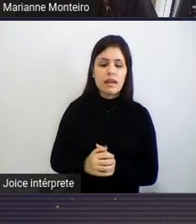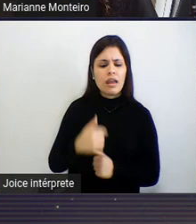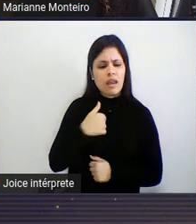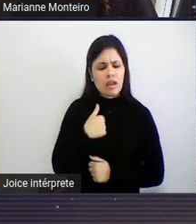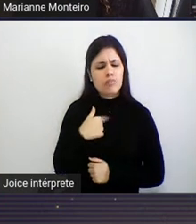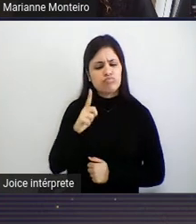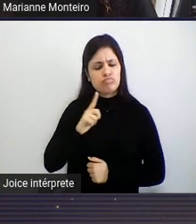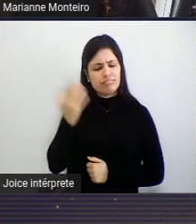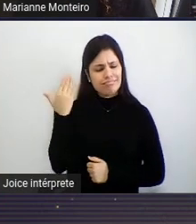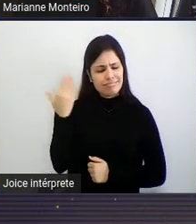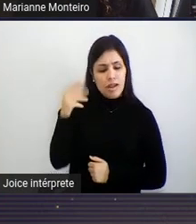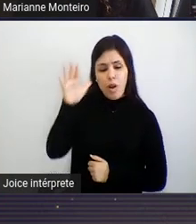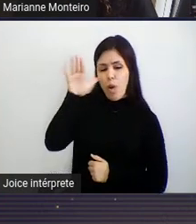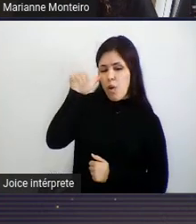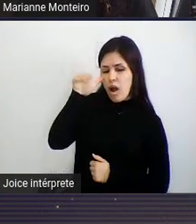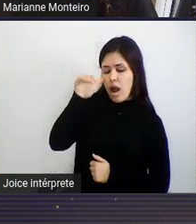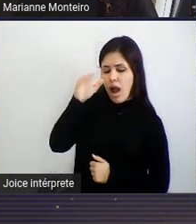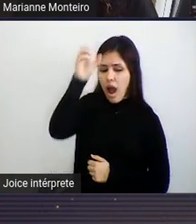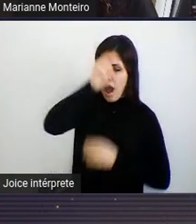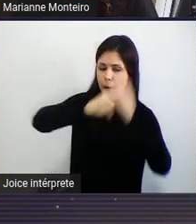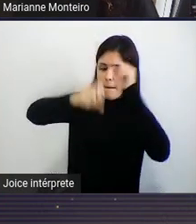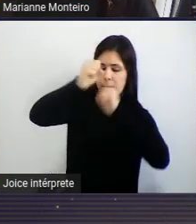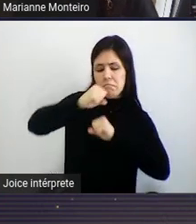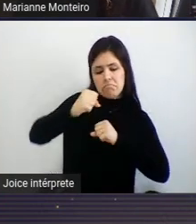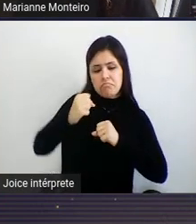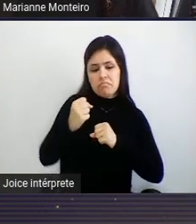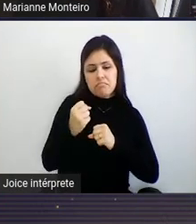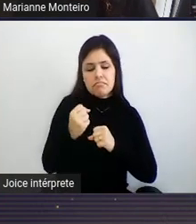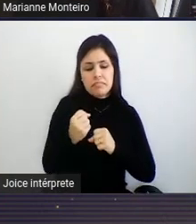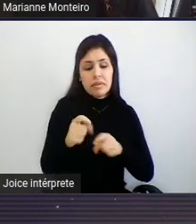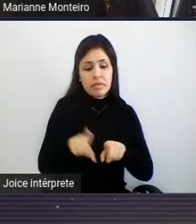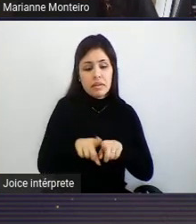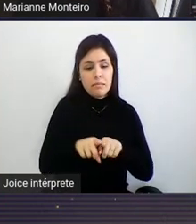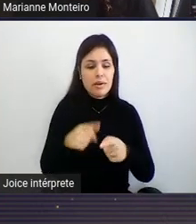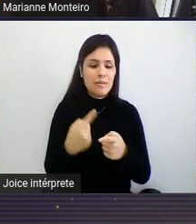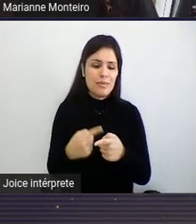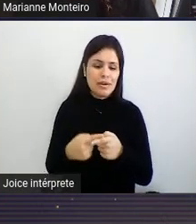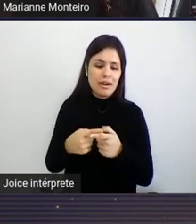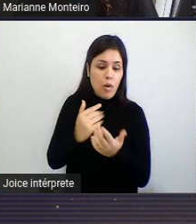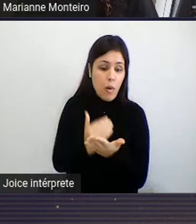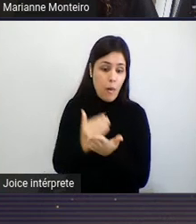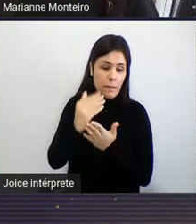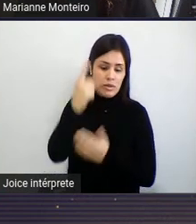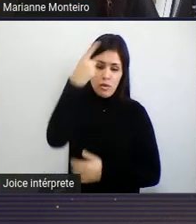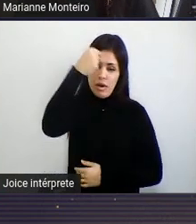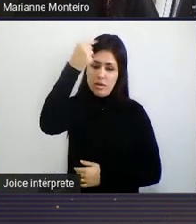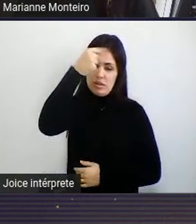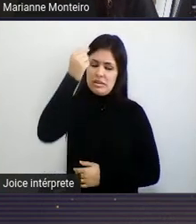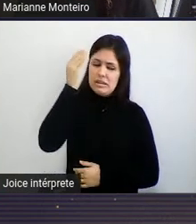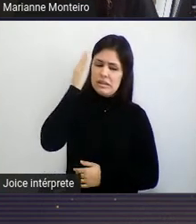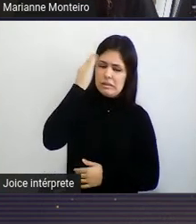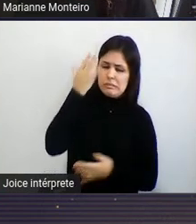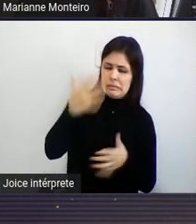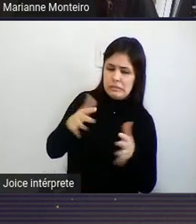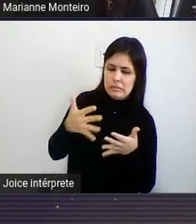É similar, eu acho, quando eu entrei na graduação, eu sabia pouco sobre programação. Eu ainda